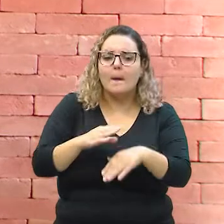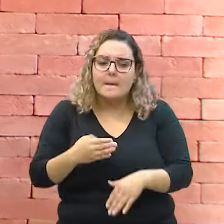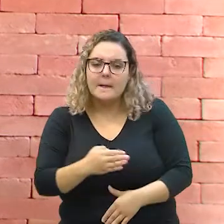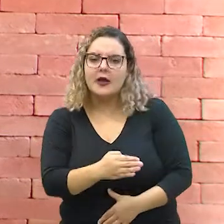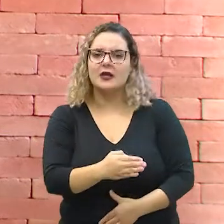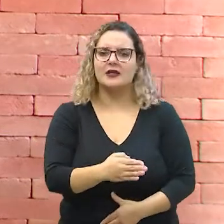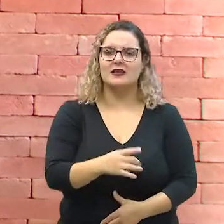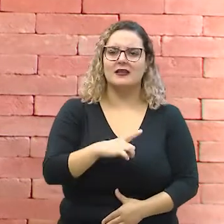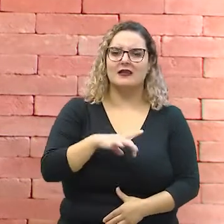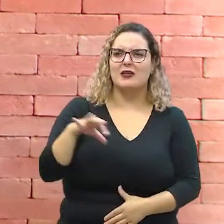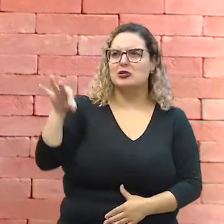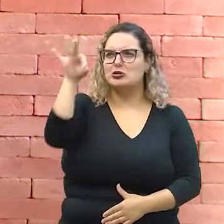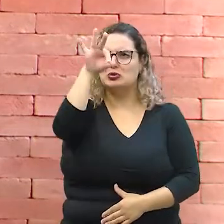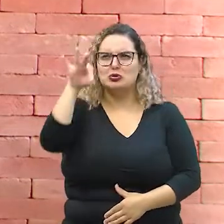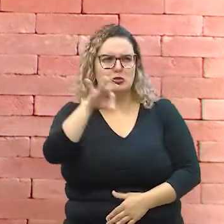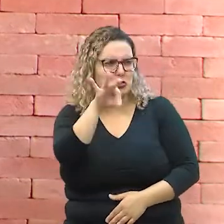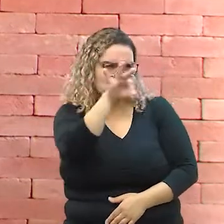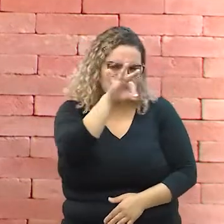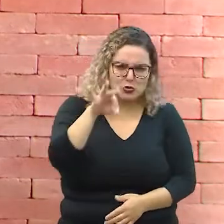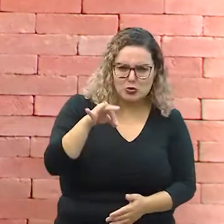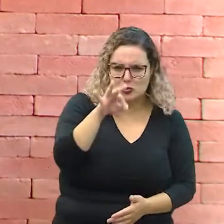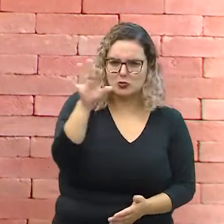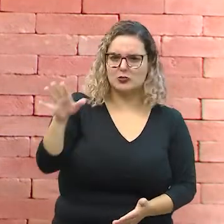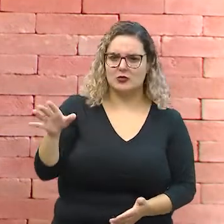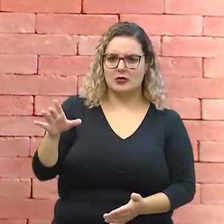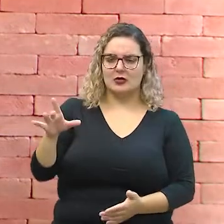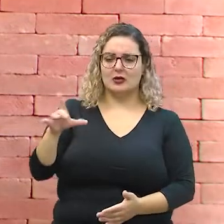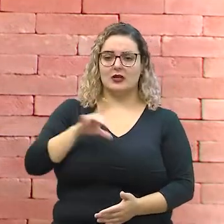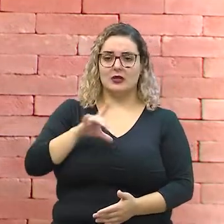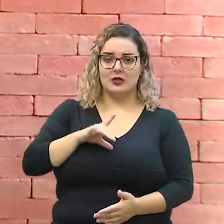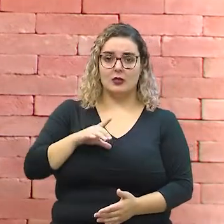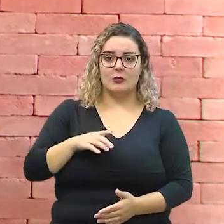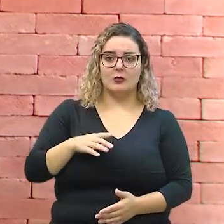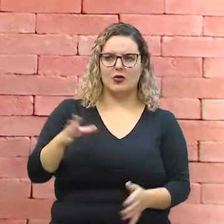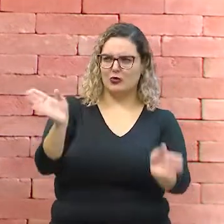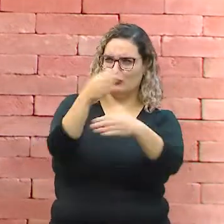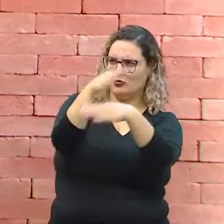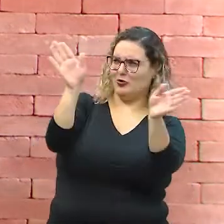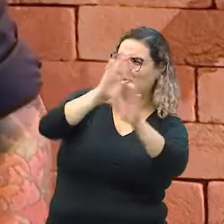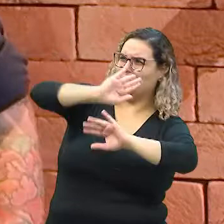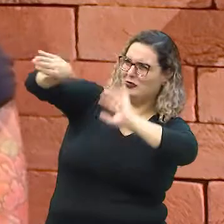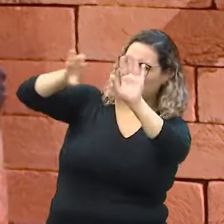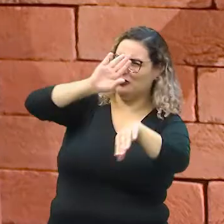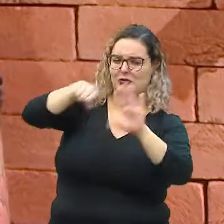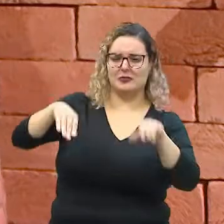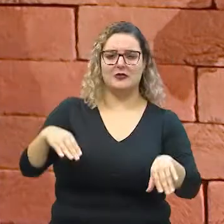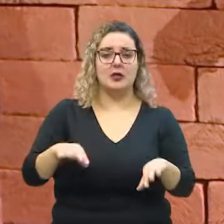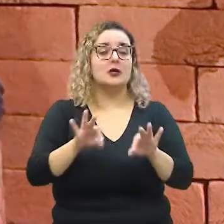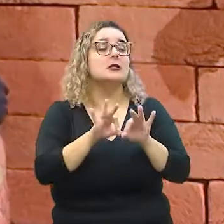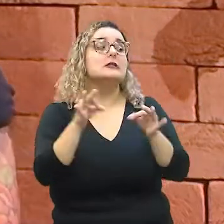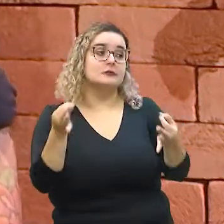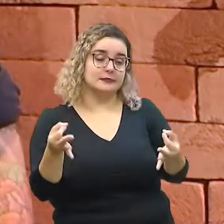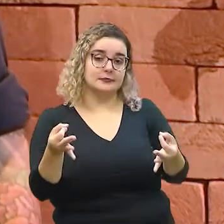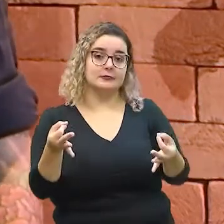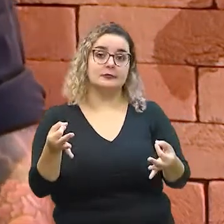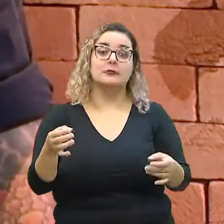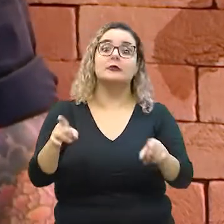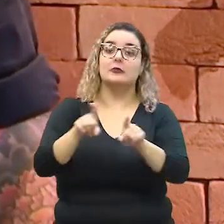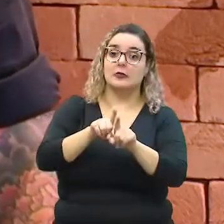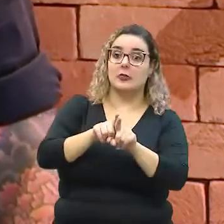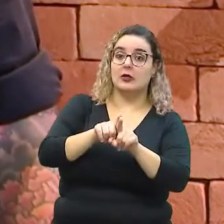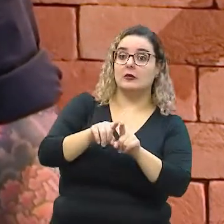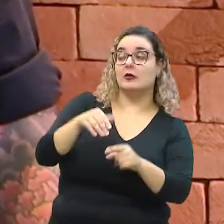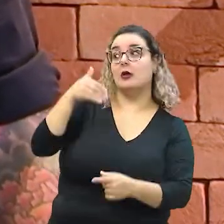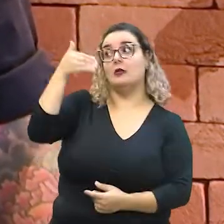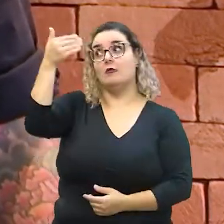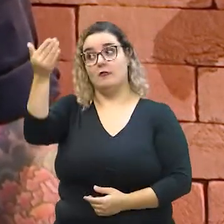muita mosca, né? Ah, tem. E dá pra gente espantar essas moscas de uma maneira simples. Sim, principalmente aqui que a gente fica ali fora fazendo,